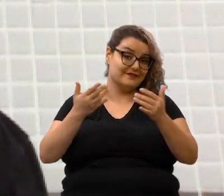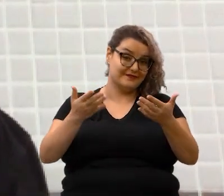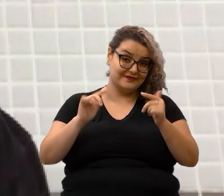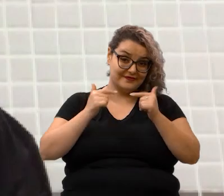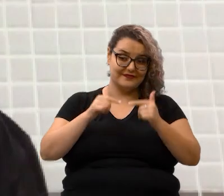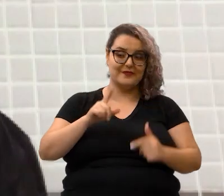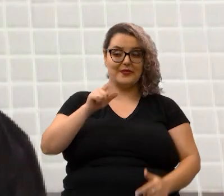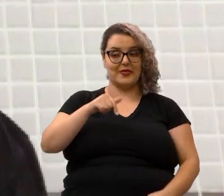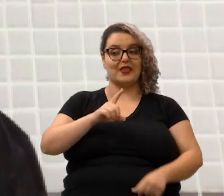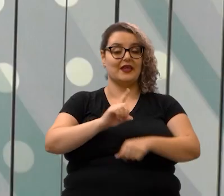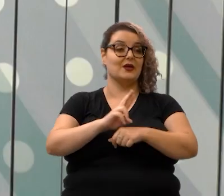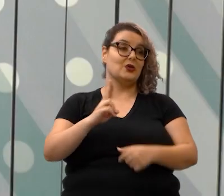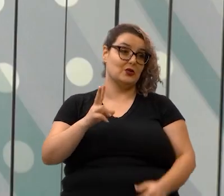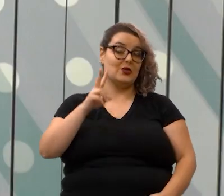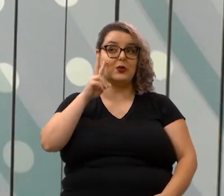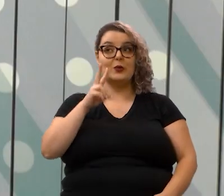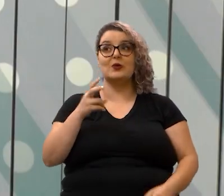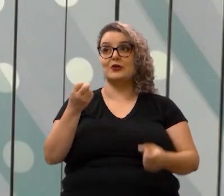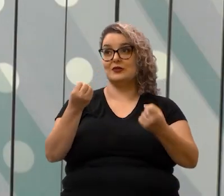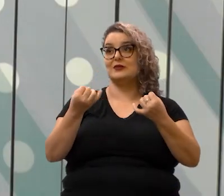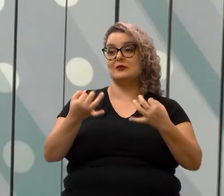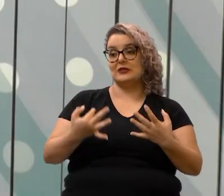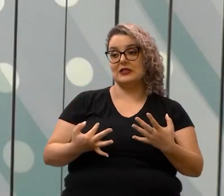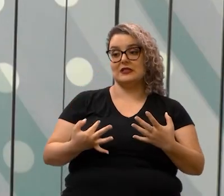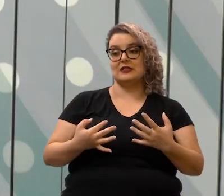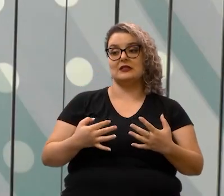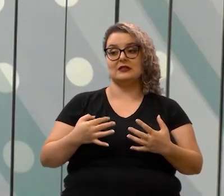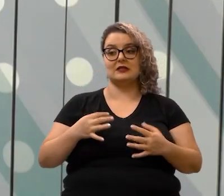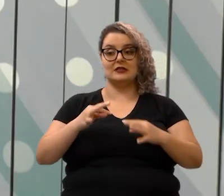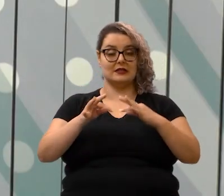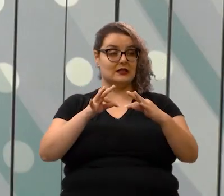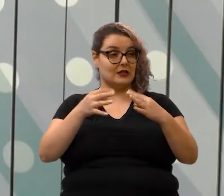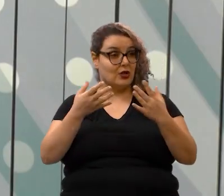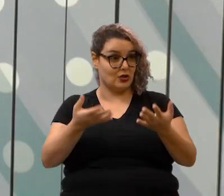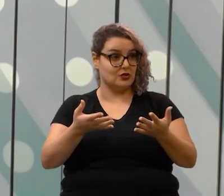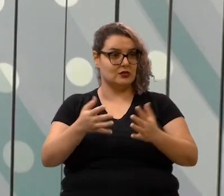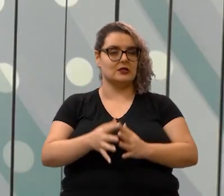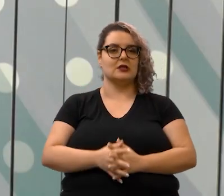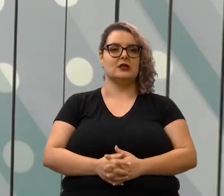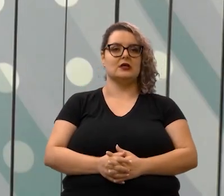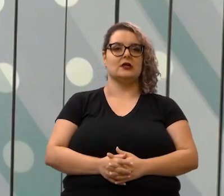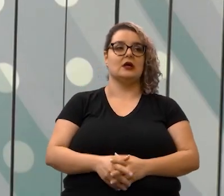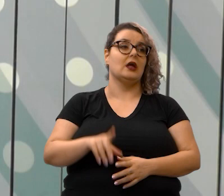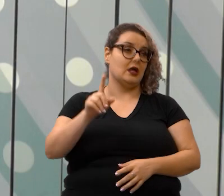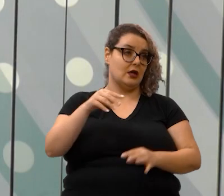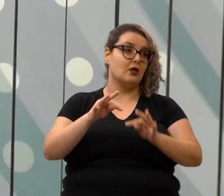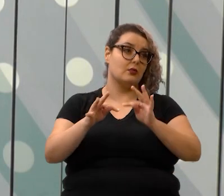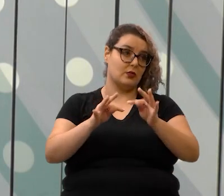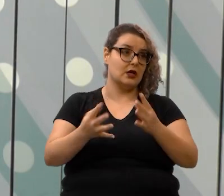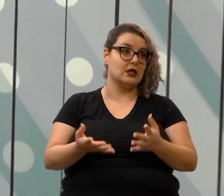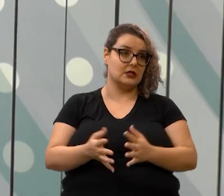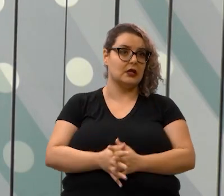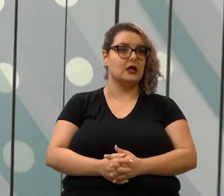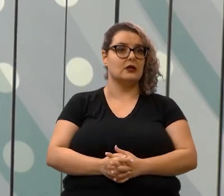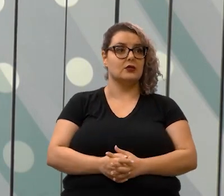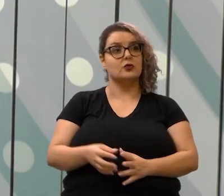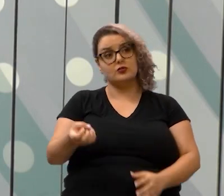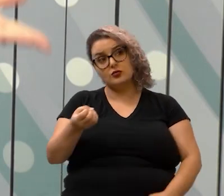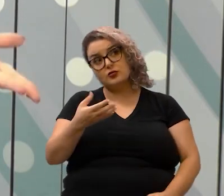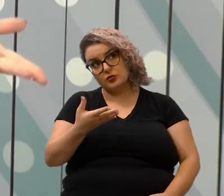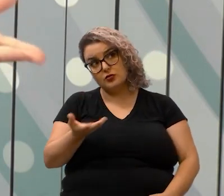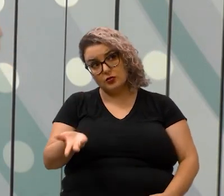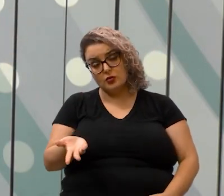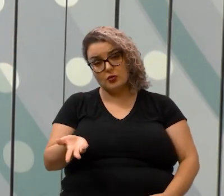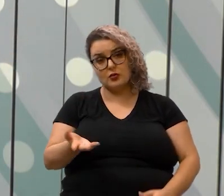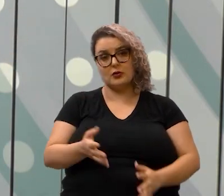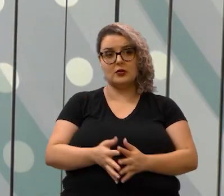né? Doutor, vendo você explicar, né, sobre essa técnica, né, ela é uma técnica nova,